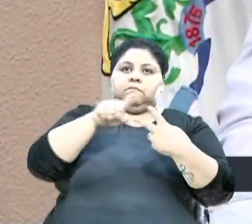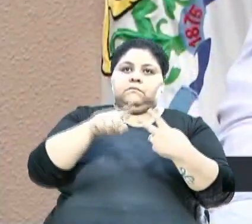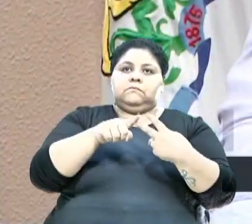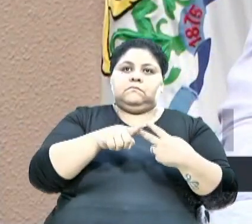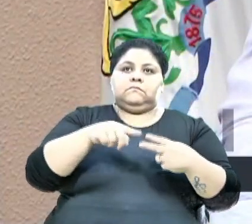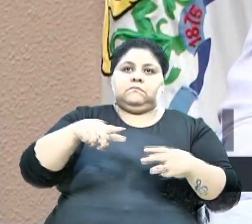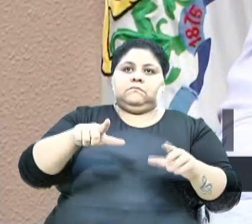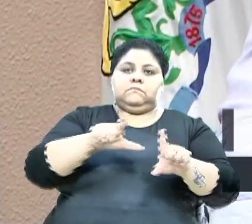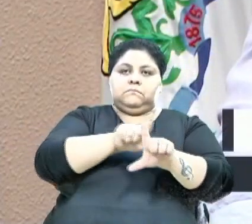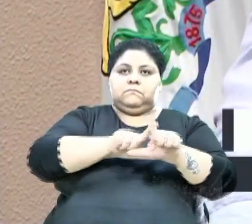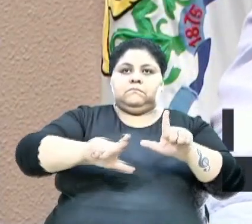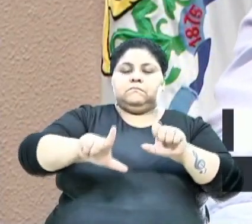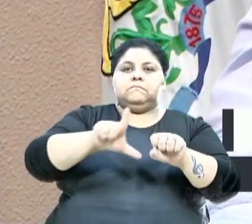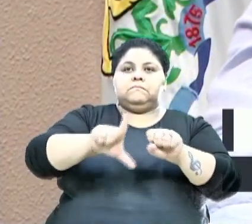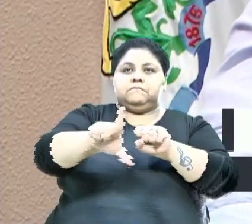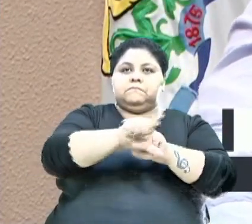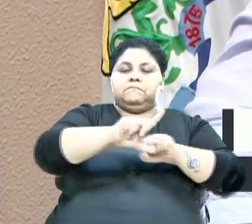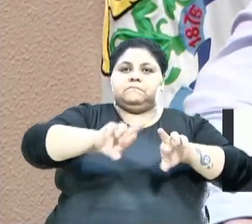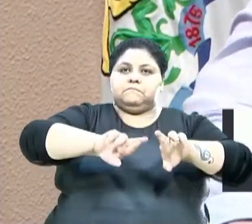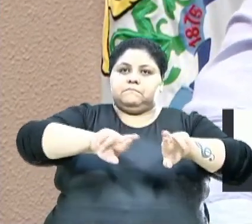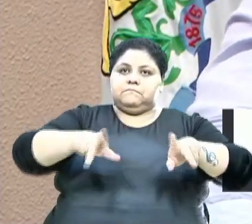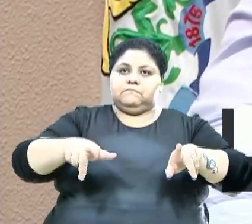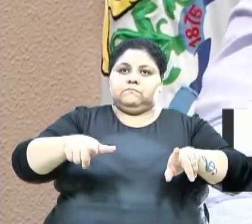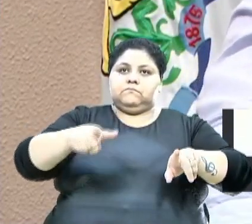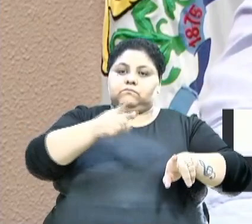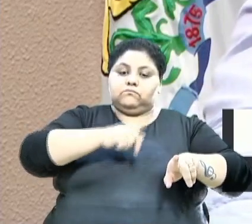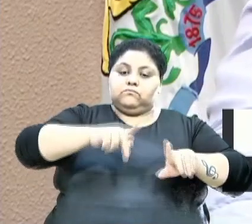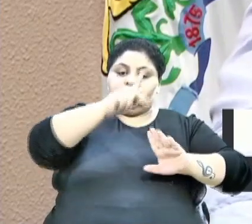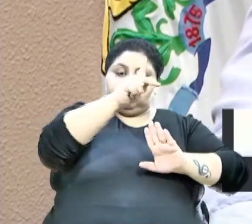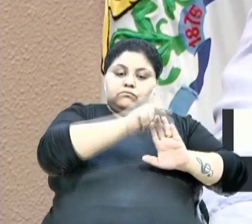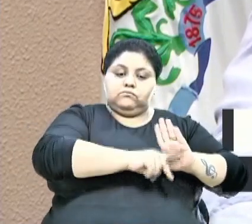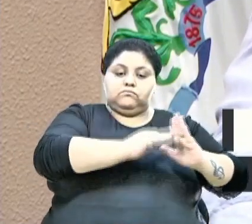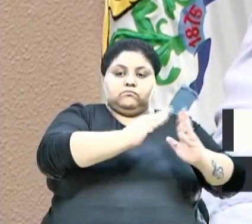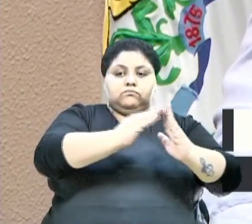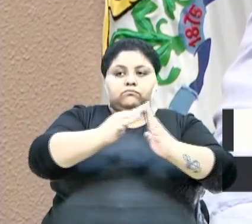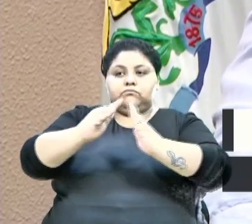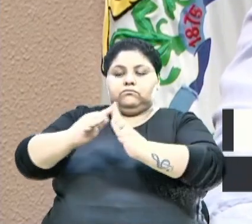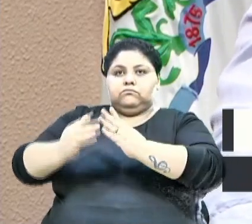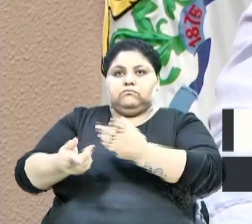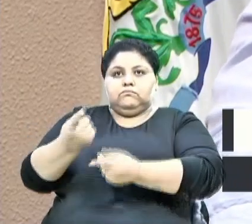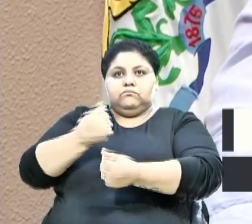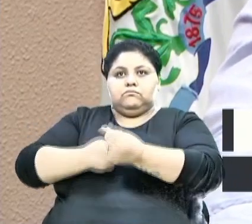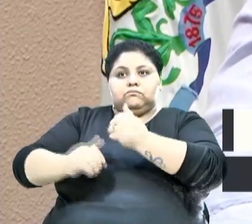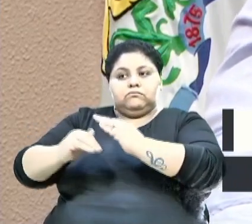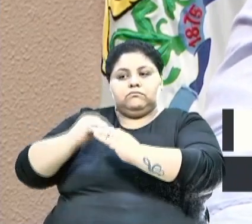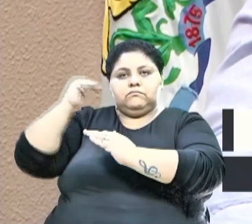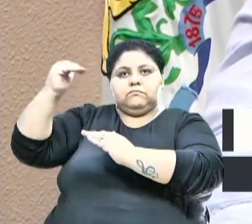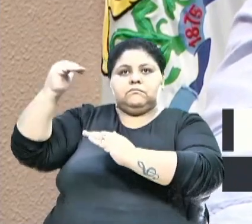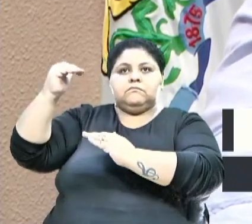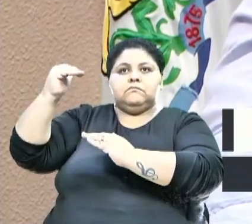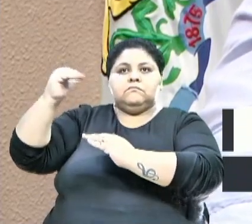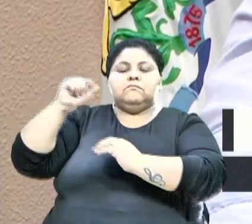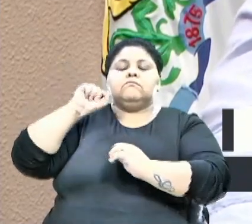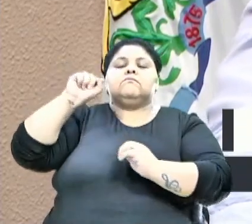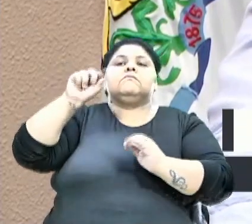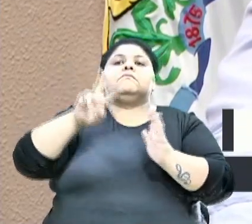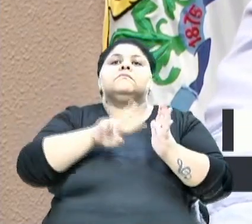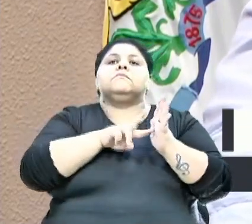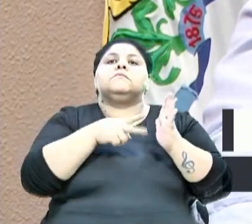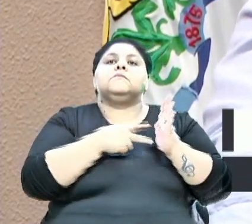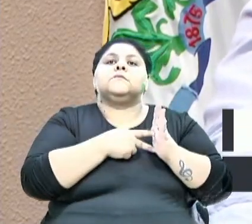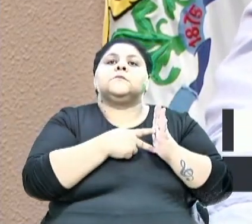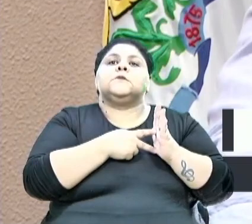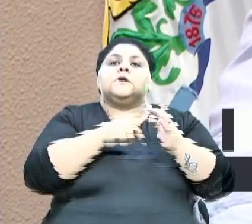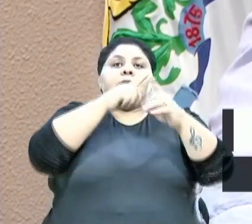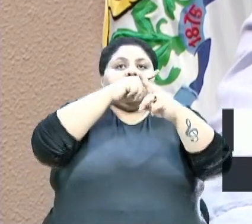terreno cadastrado, nosso projeto da habitação, ele foi avaliado como superior. O que significa isso? A Caixa já